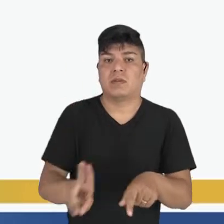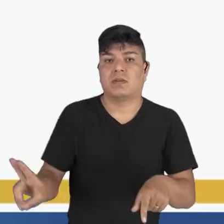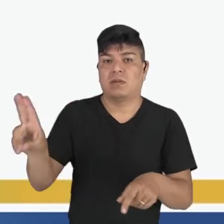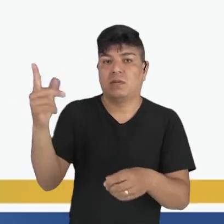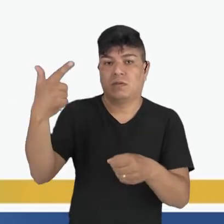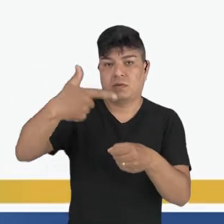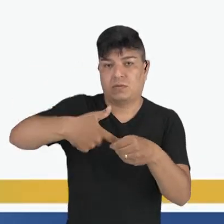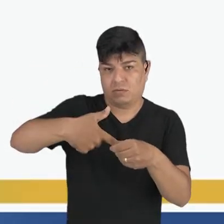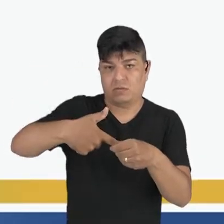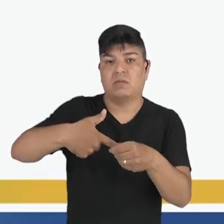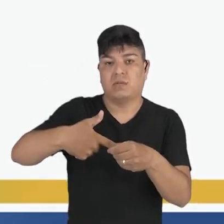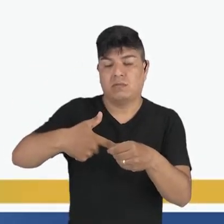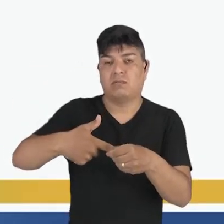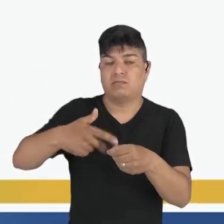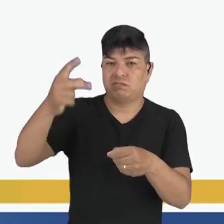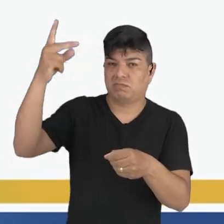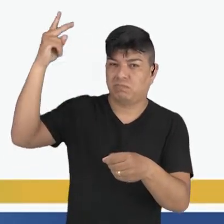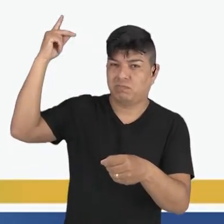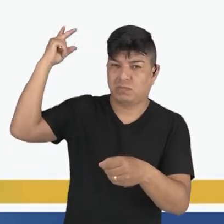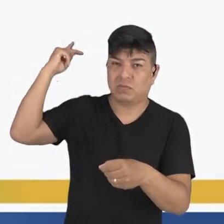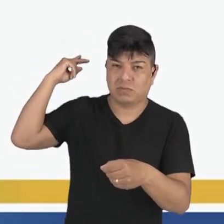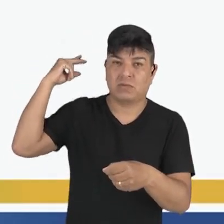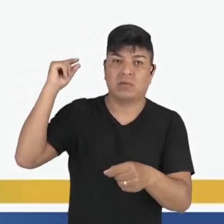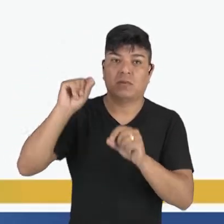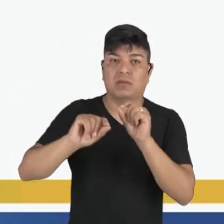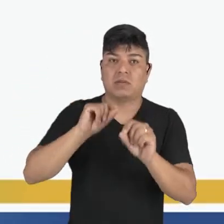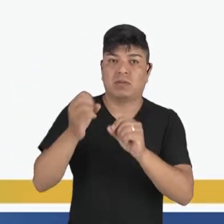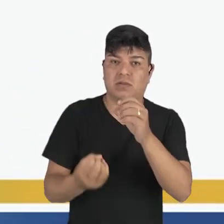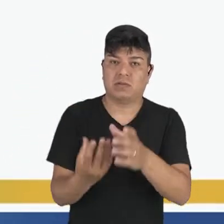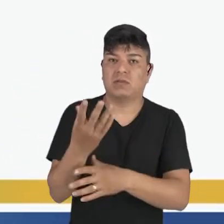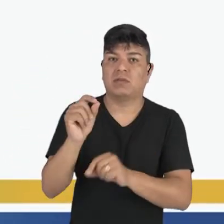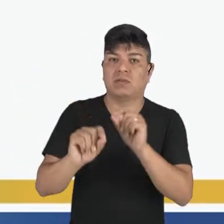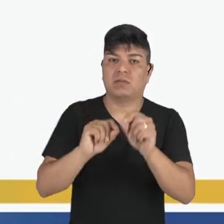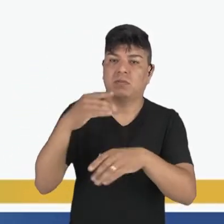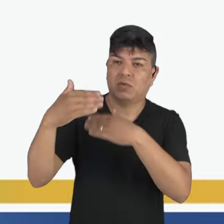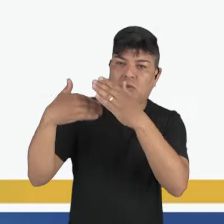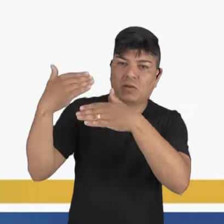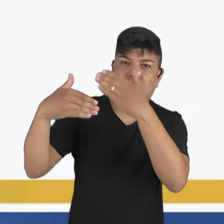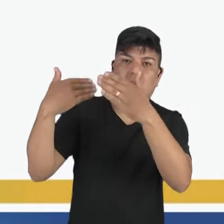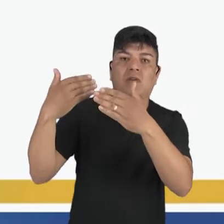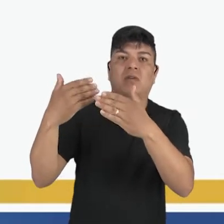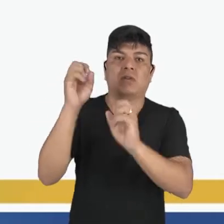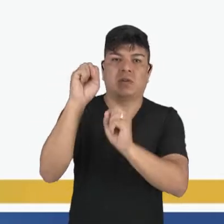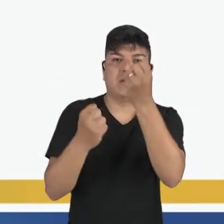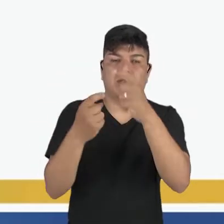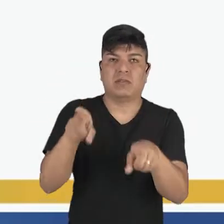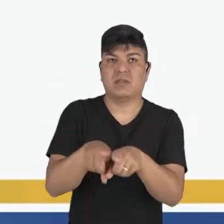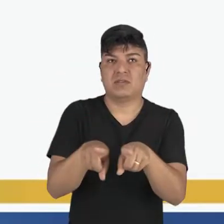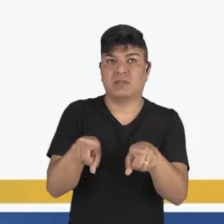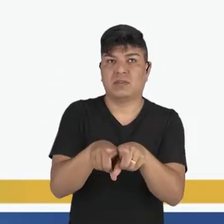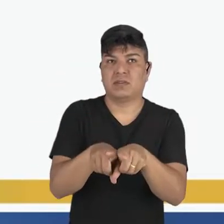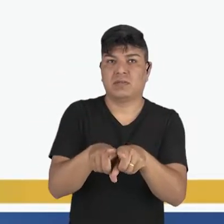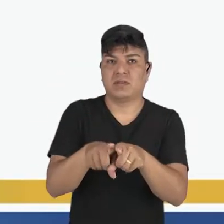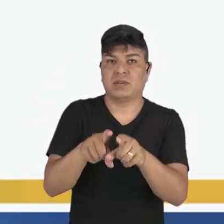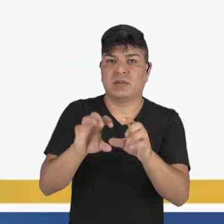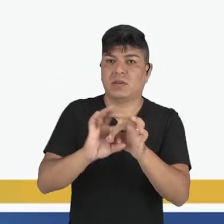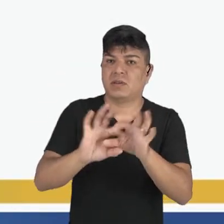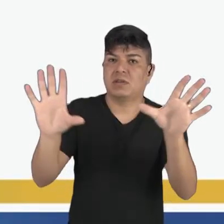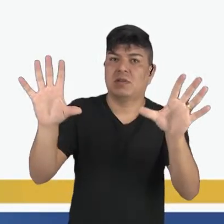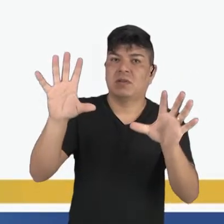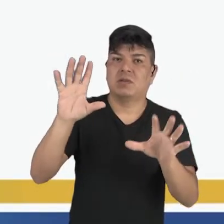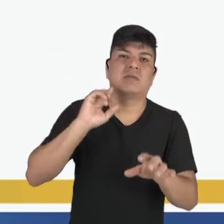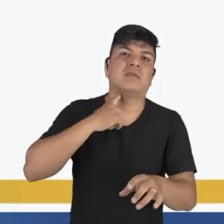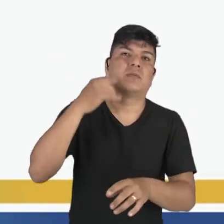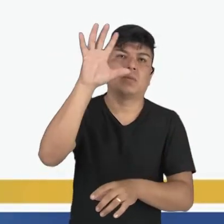utilizam um derivado de combustível fóssil, né? Então, a produção desse derivado envolve processos industriais que também lançam